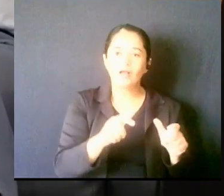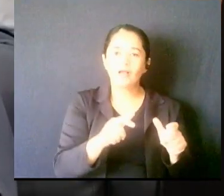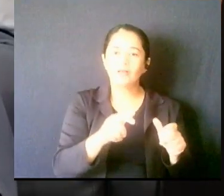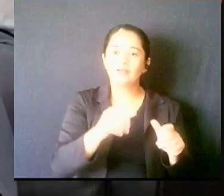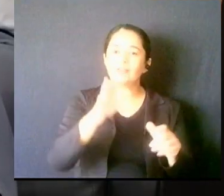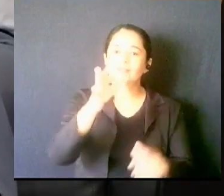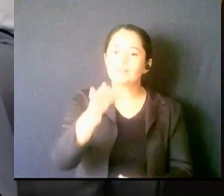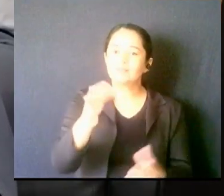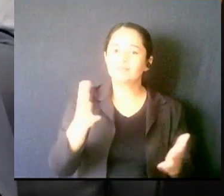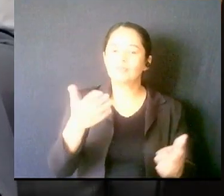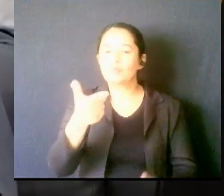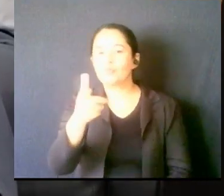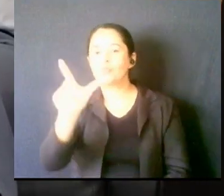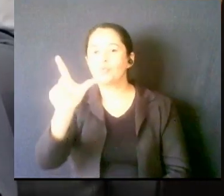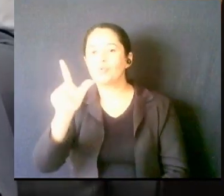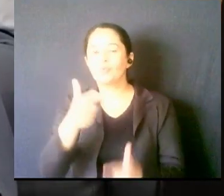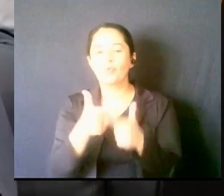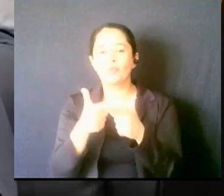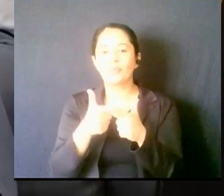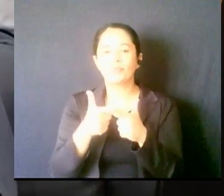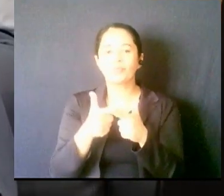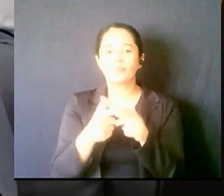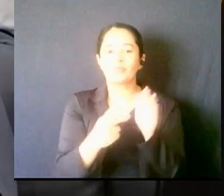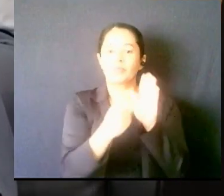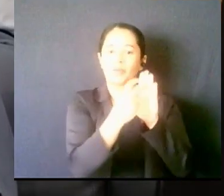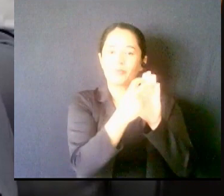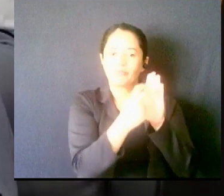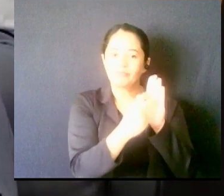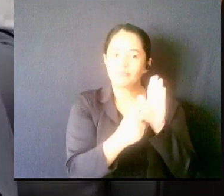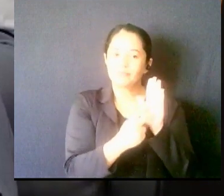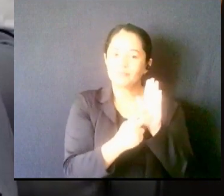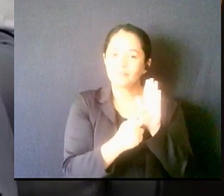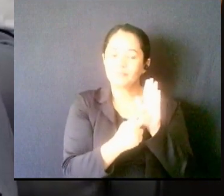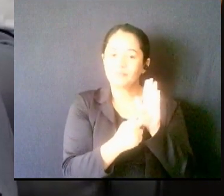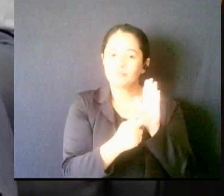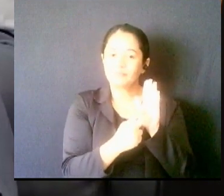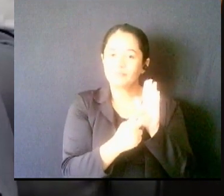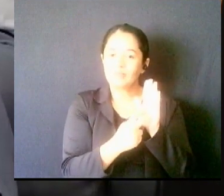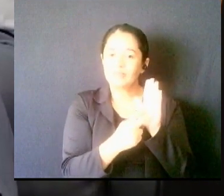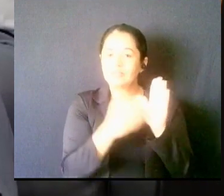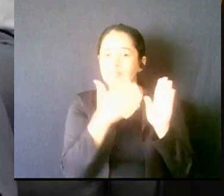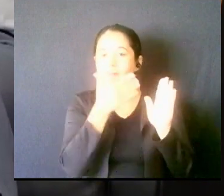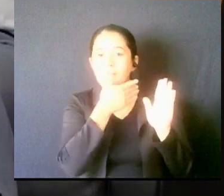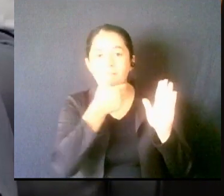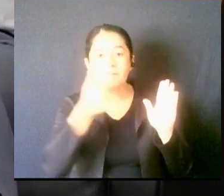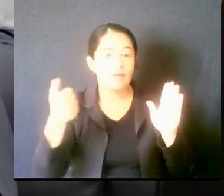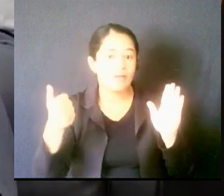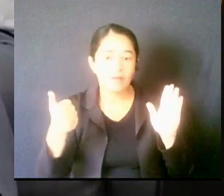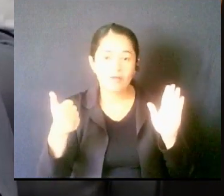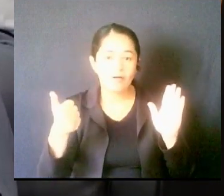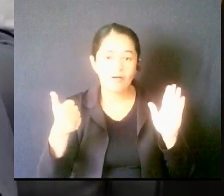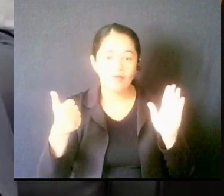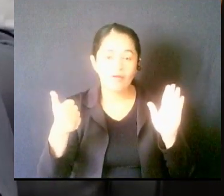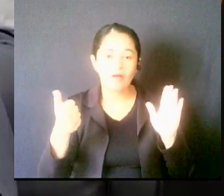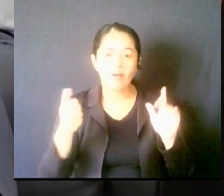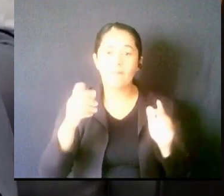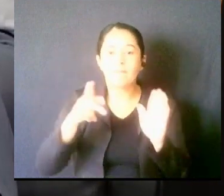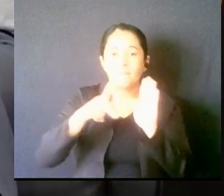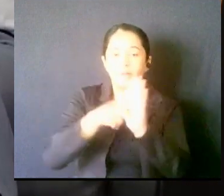tem métodos contraceptivos muito mais eficazes para adolescentes do que